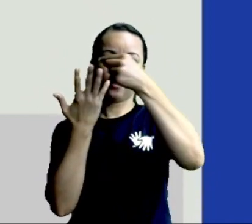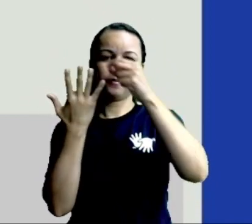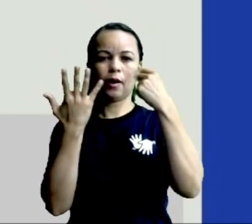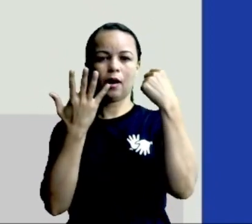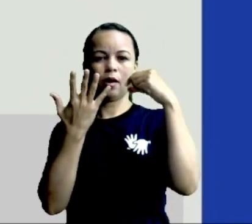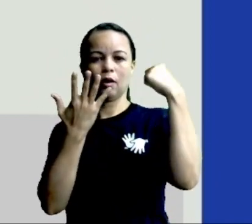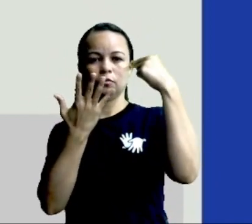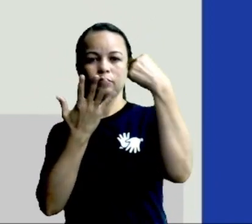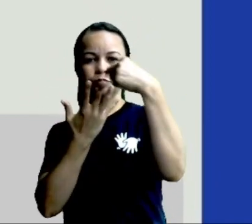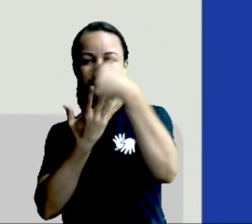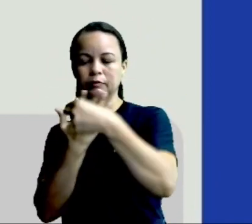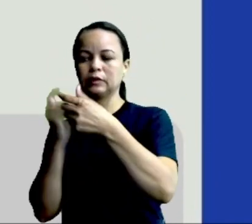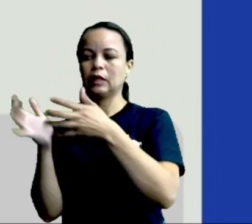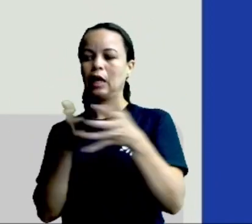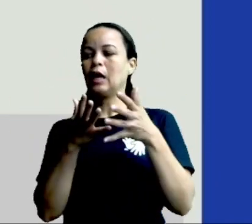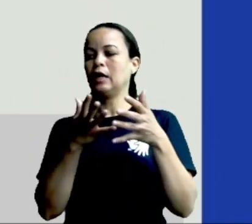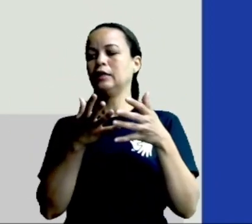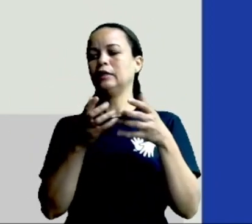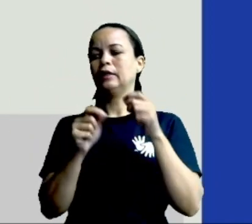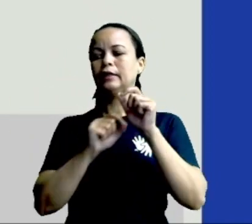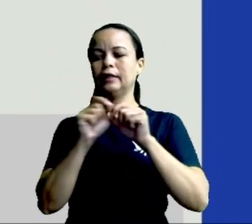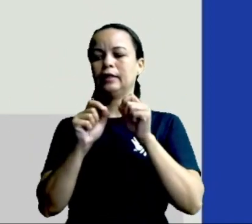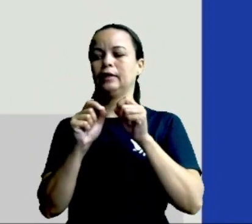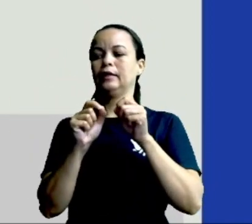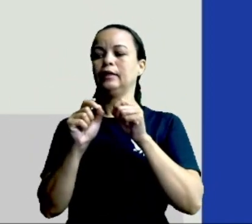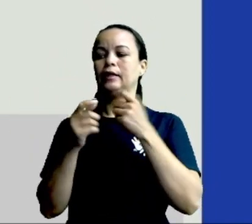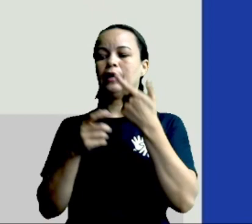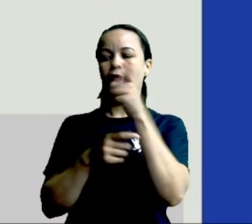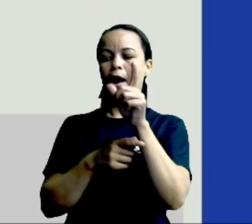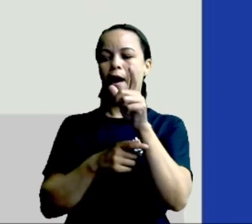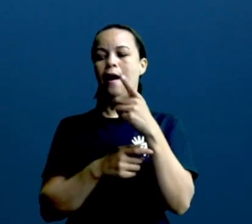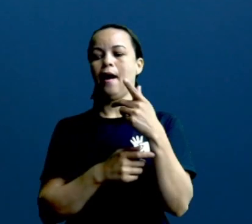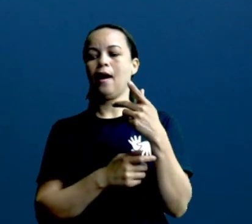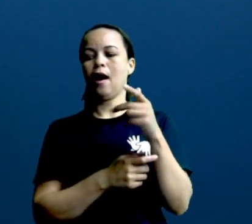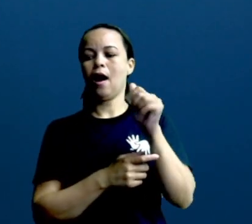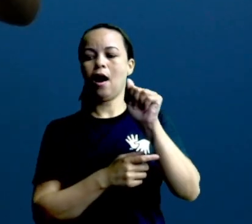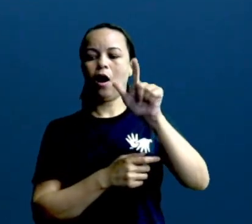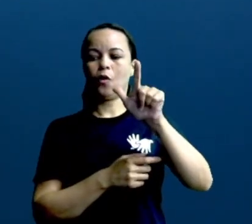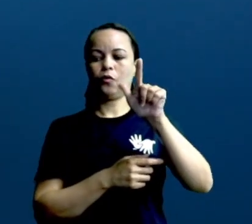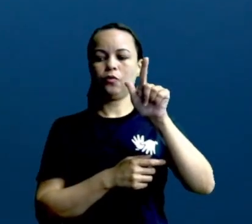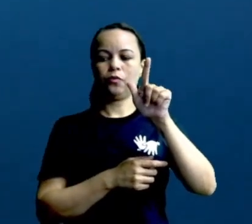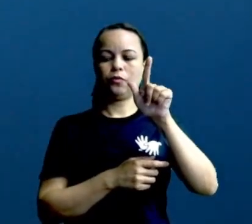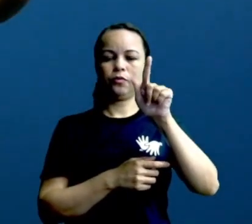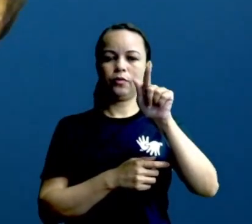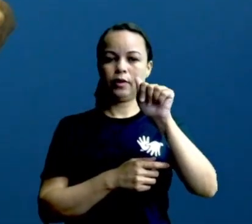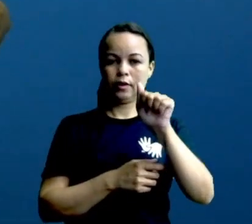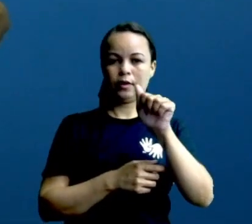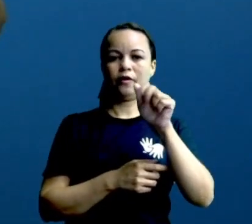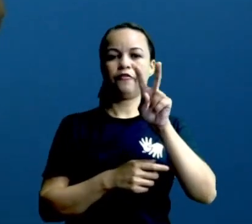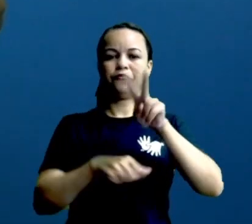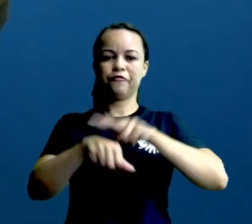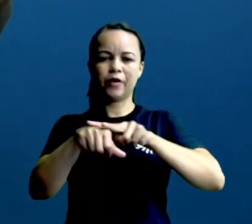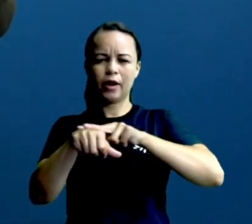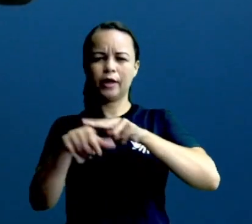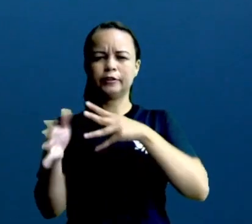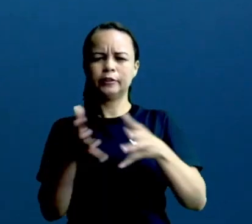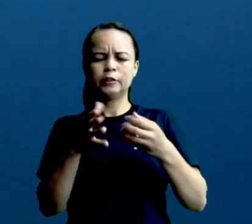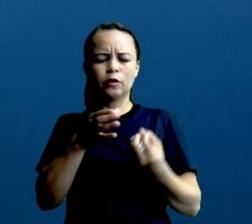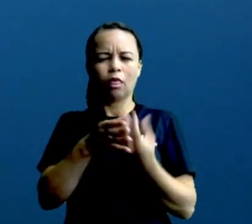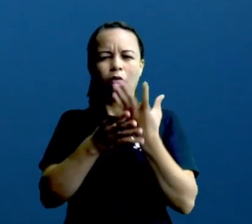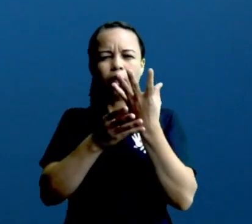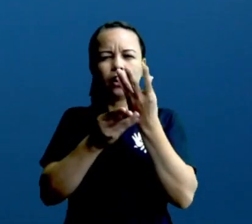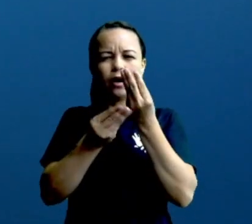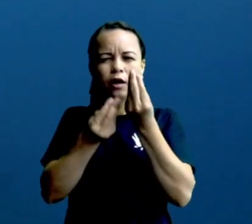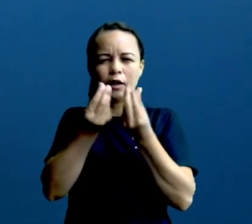Surgem a partir das algas verdes. Por que as algas verdes, gente? Volta aqui comigo. Qual é o grande marco evolutivo, qual é a